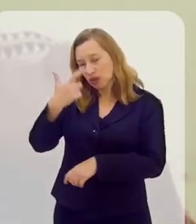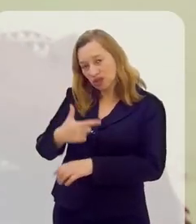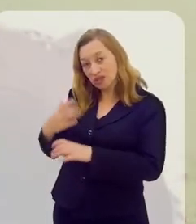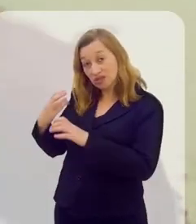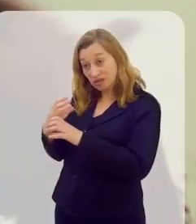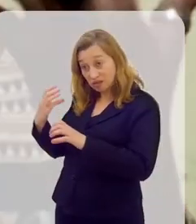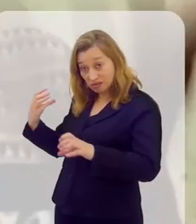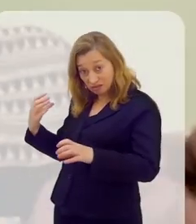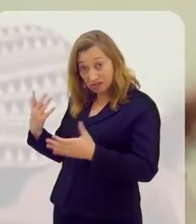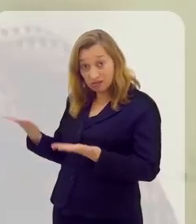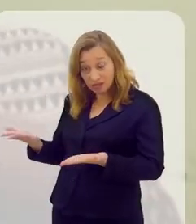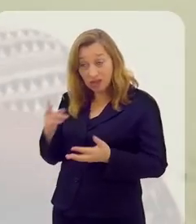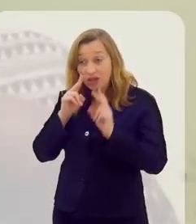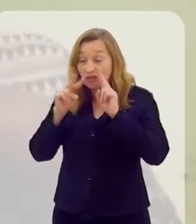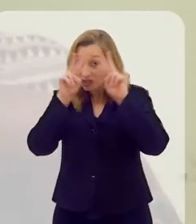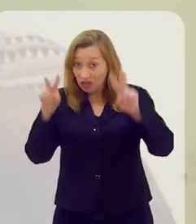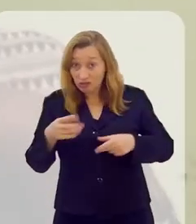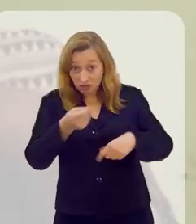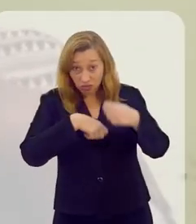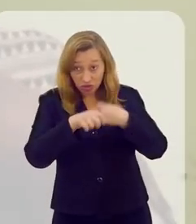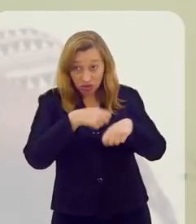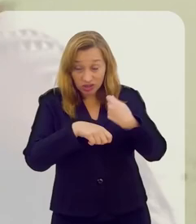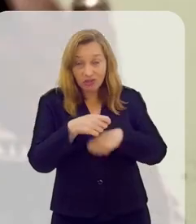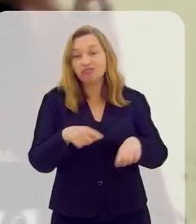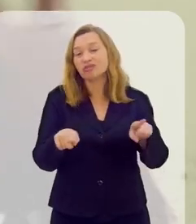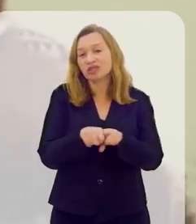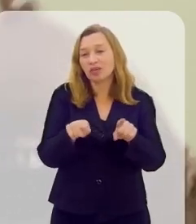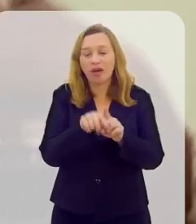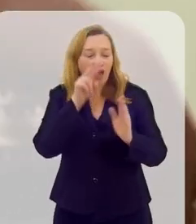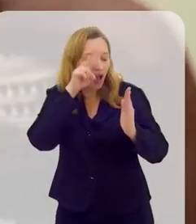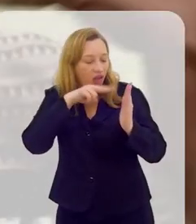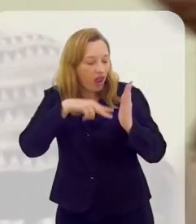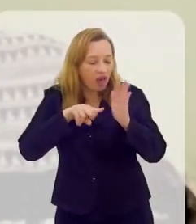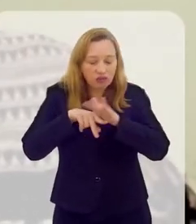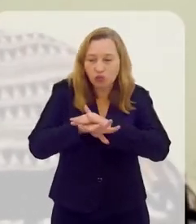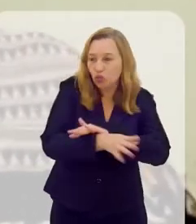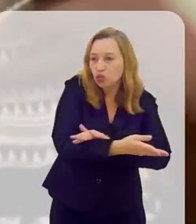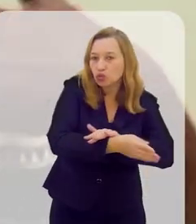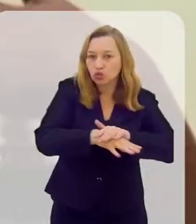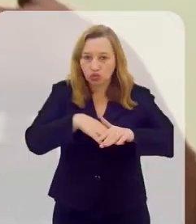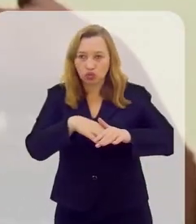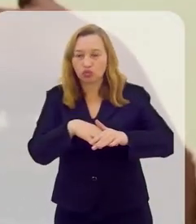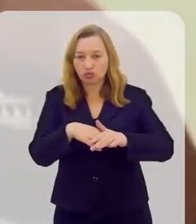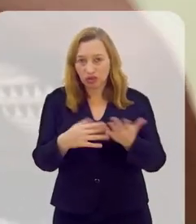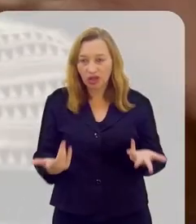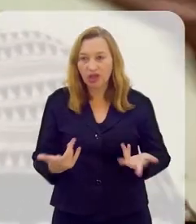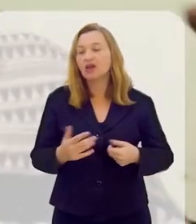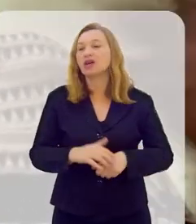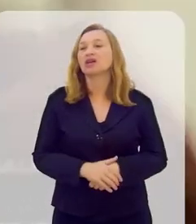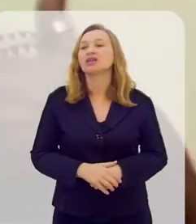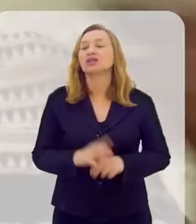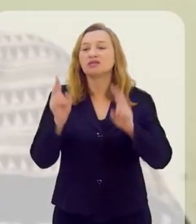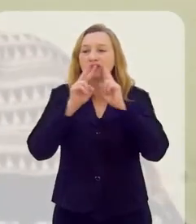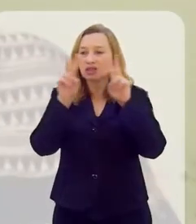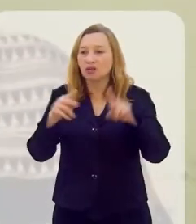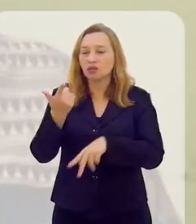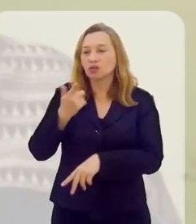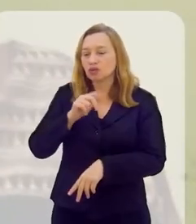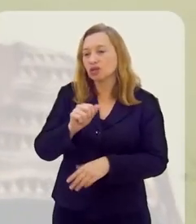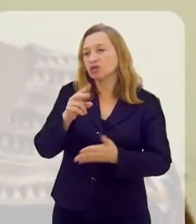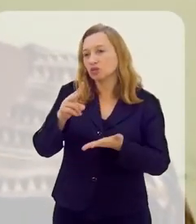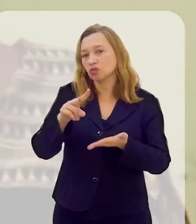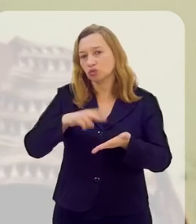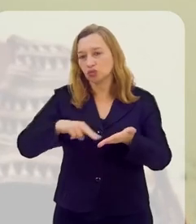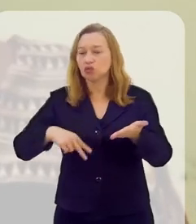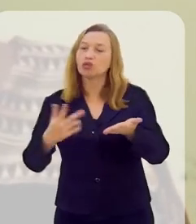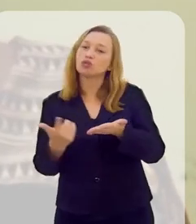te dá essa visão de administração, e o hábito de leitura, essa visão, né, que através que foi conquistada através dos